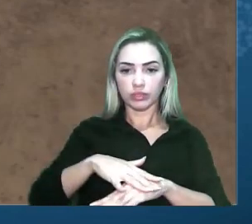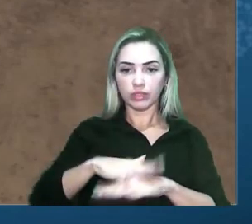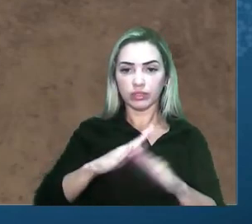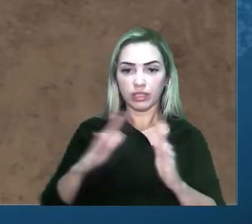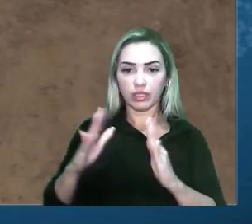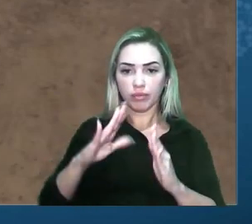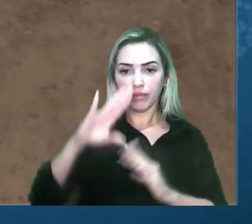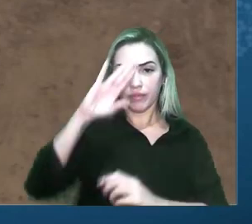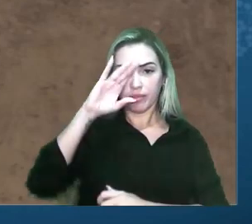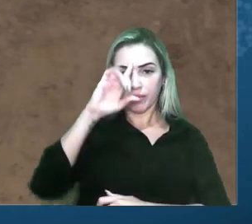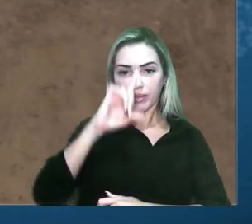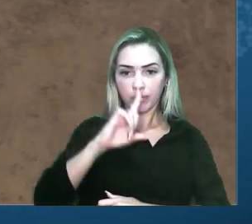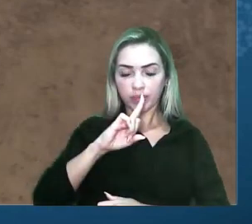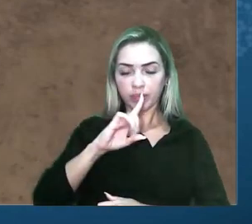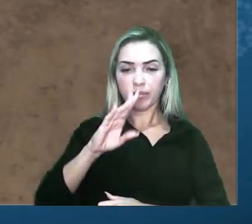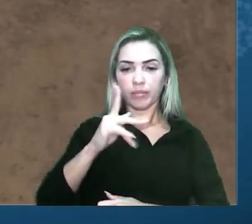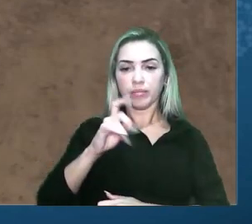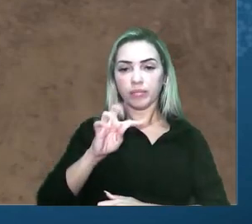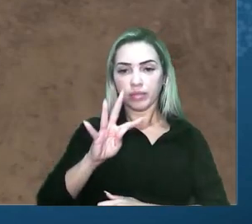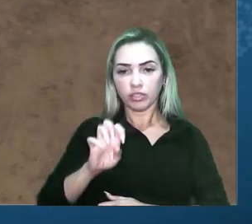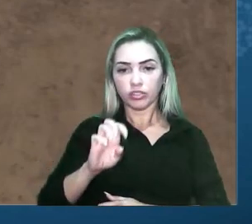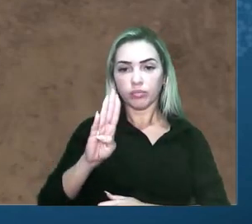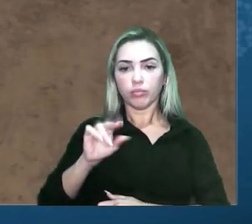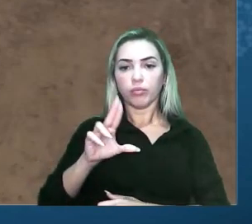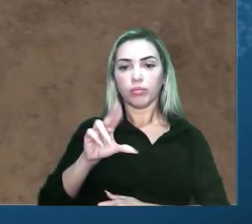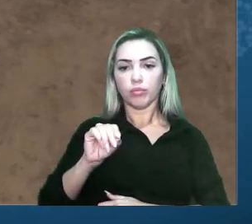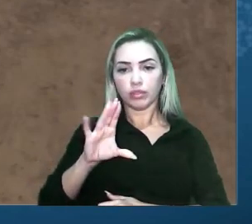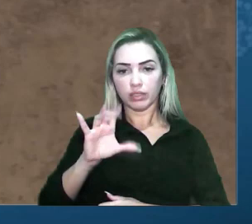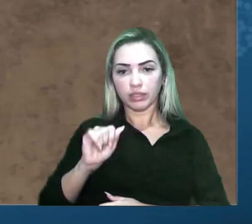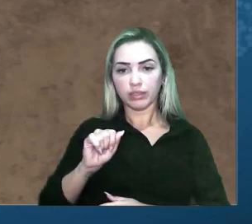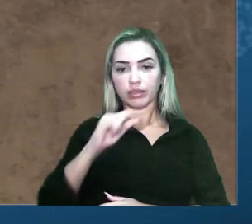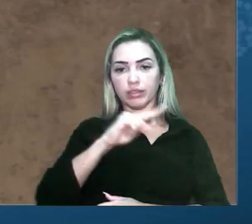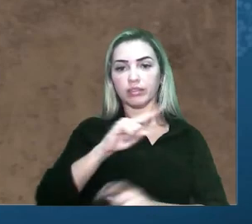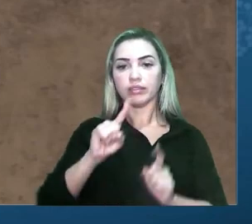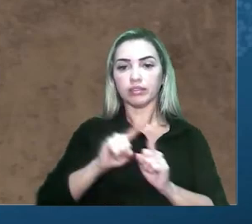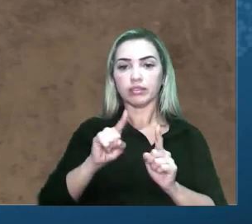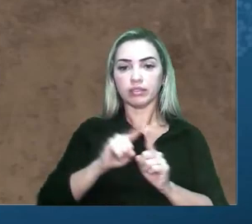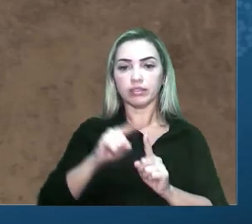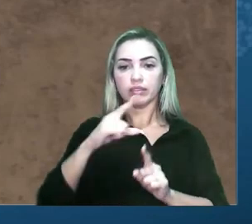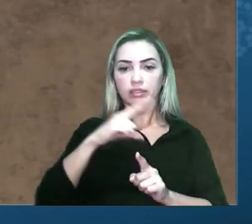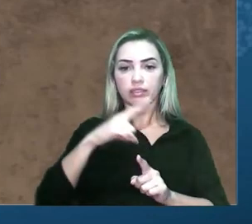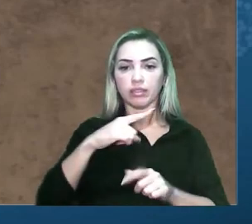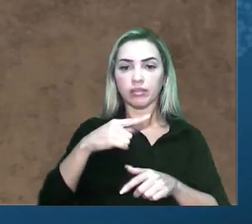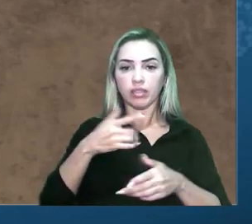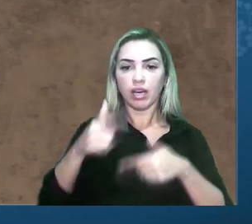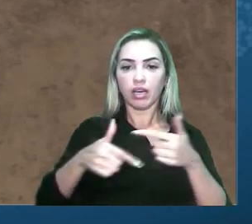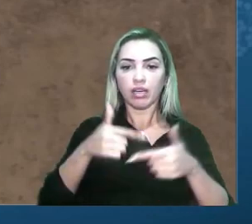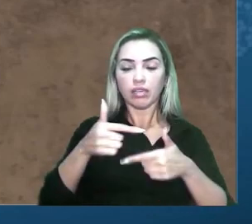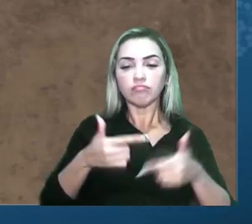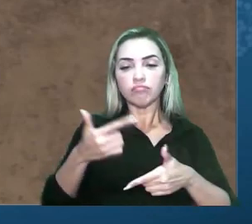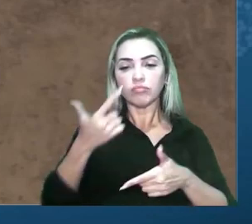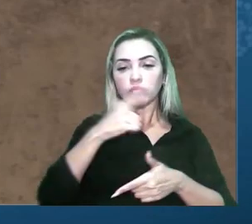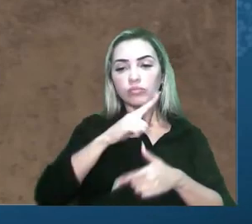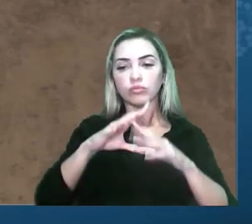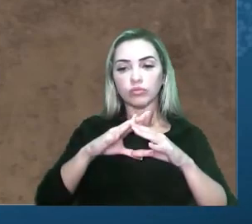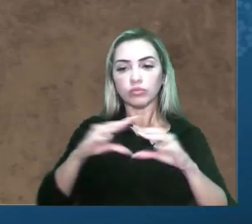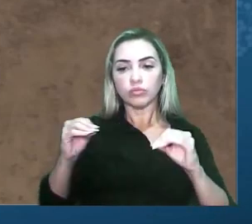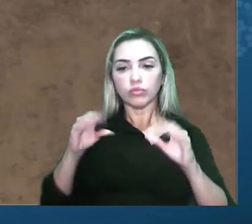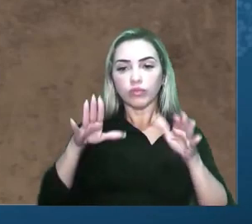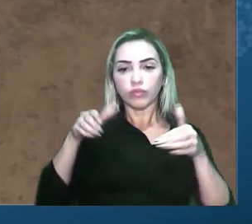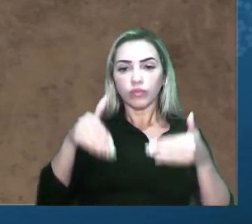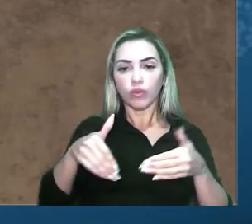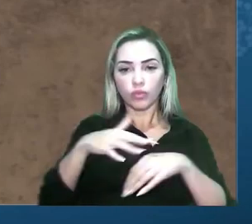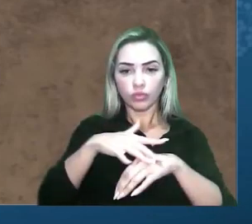amarela, peste bubônica, varólica. Implantou todas as medidas sanitárias para eliminar os focos de insetos em